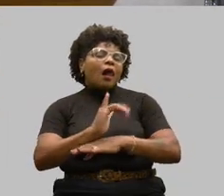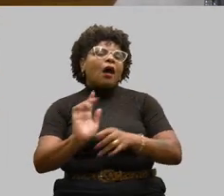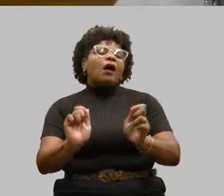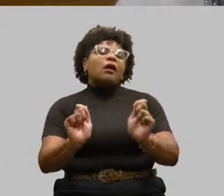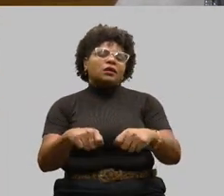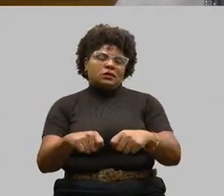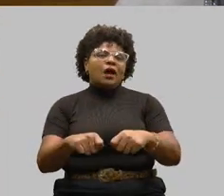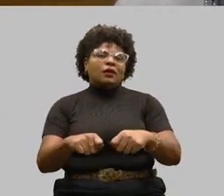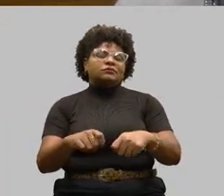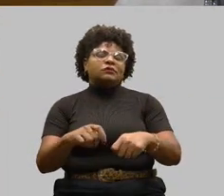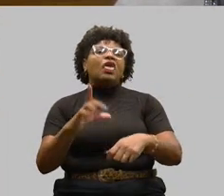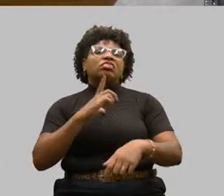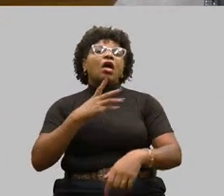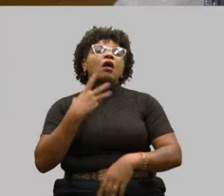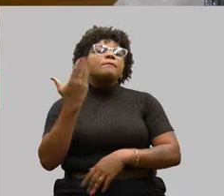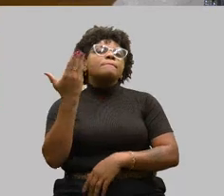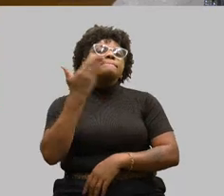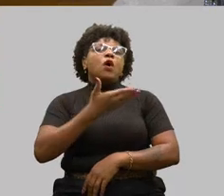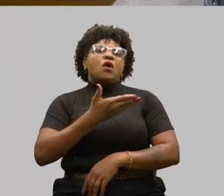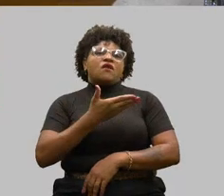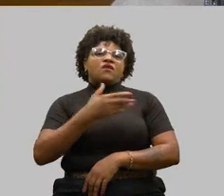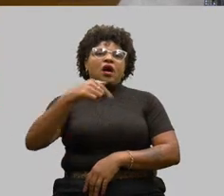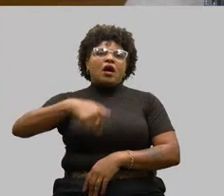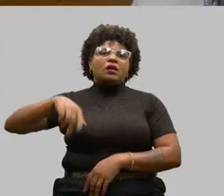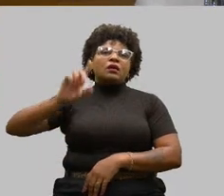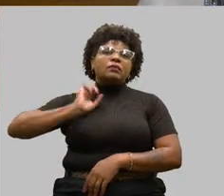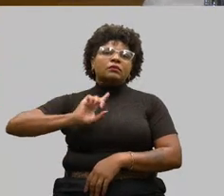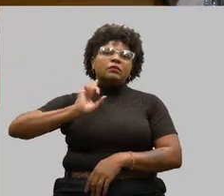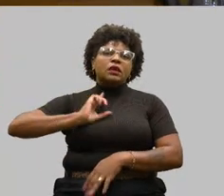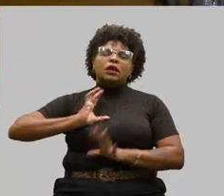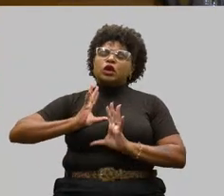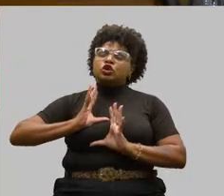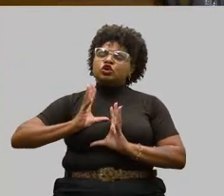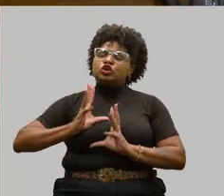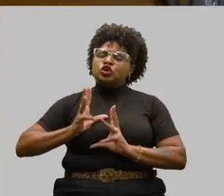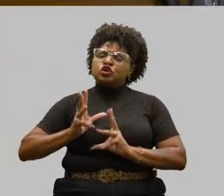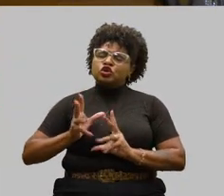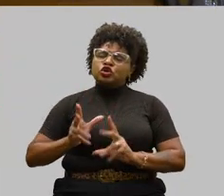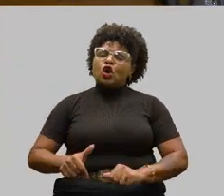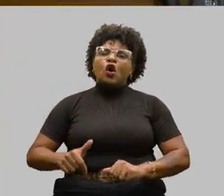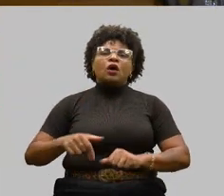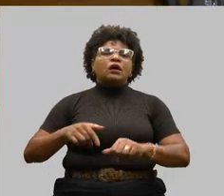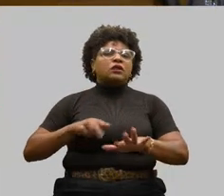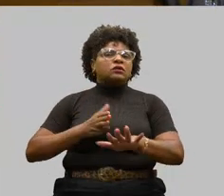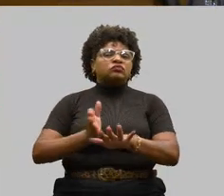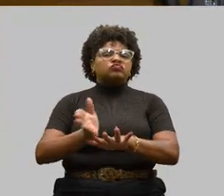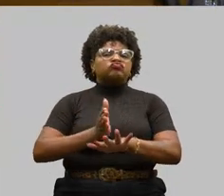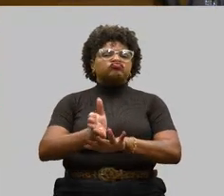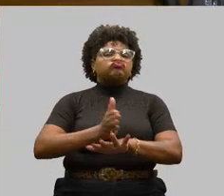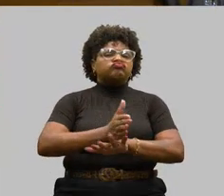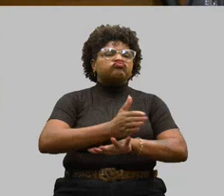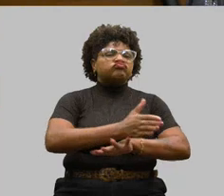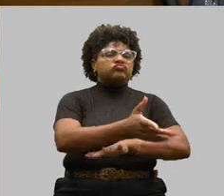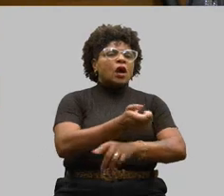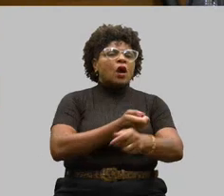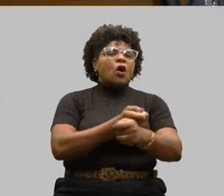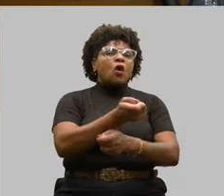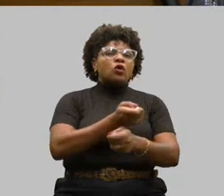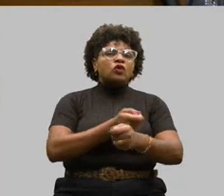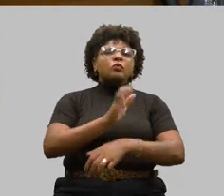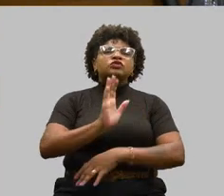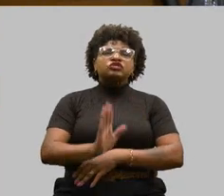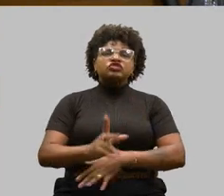para isso a gente tem em Minas Gerais empresas de todos os Ramos todas as atividades econômicas que já